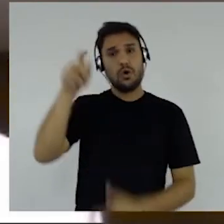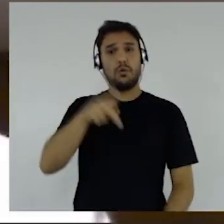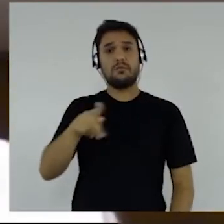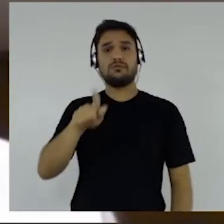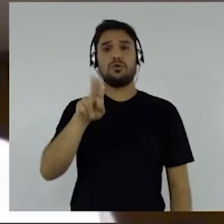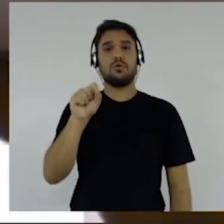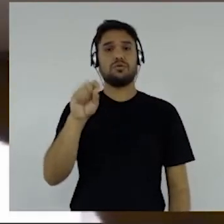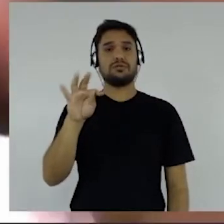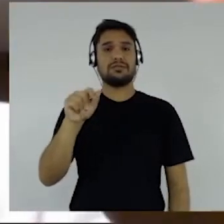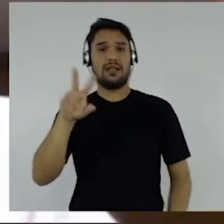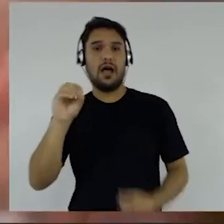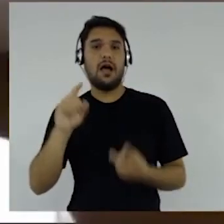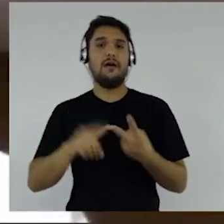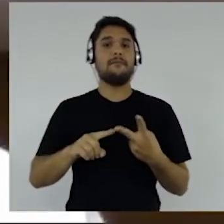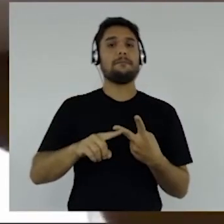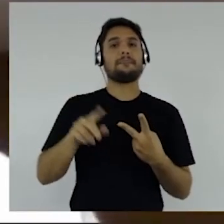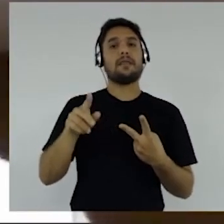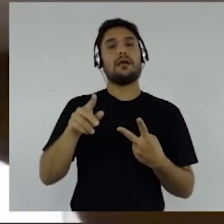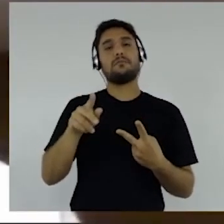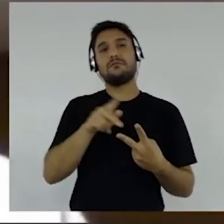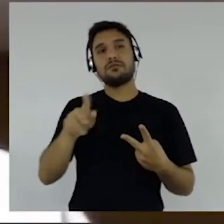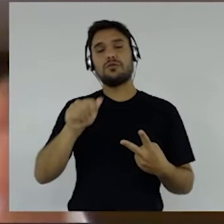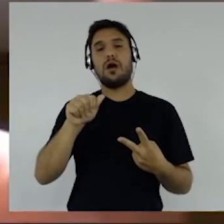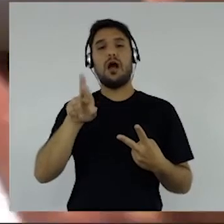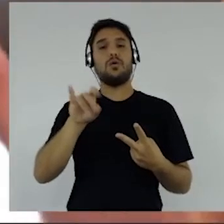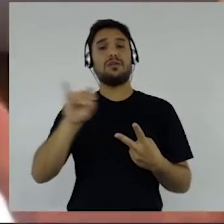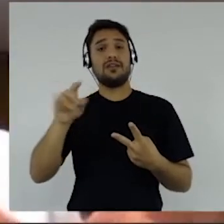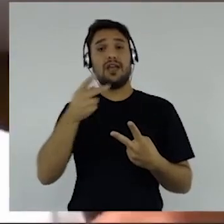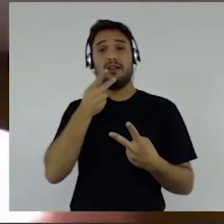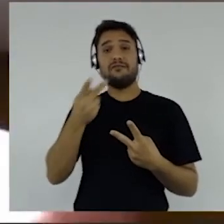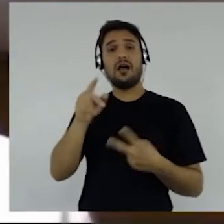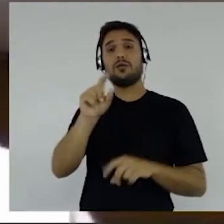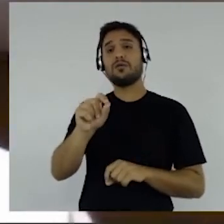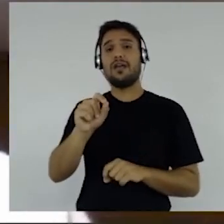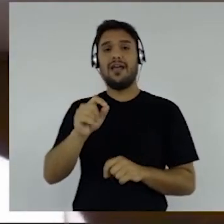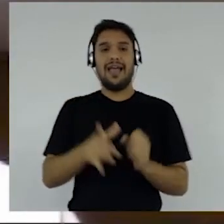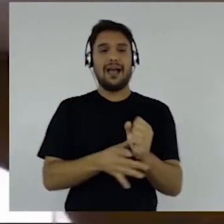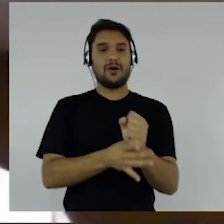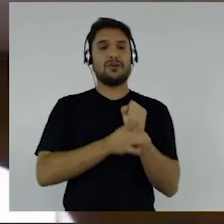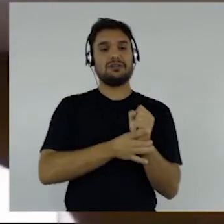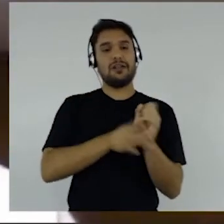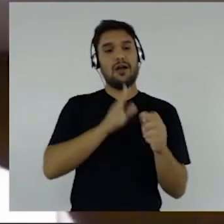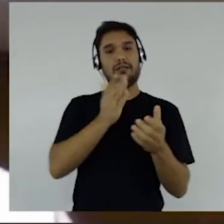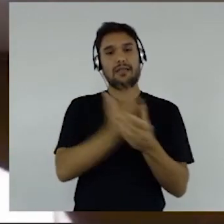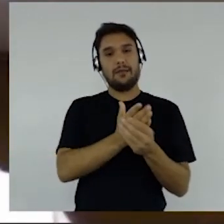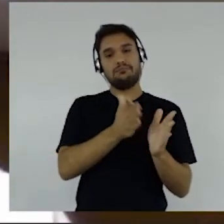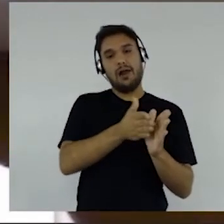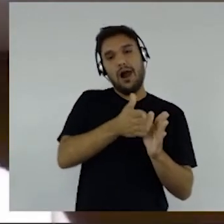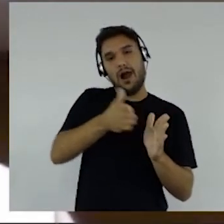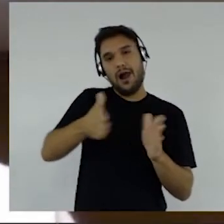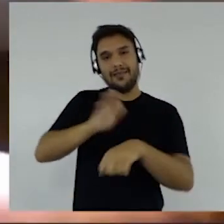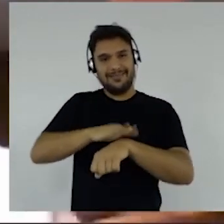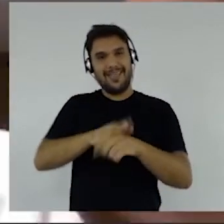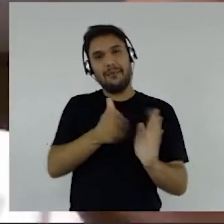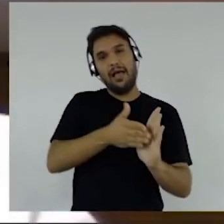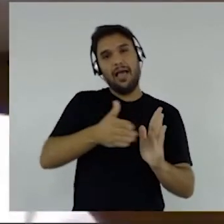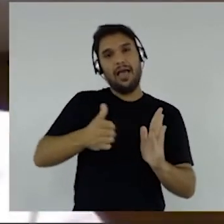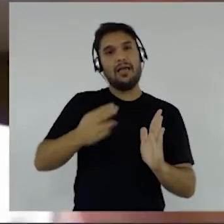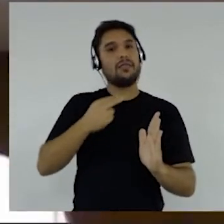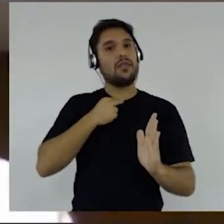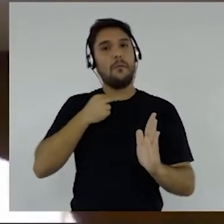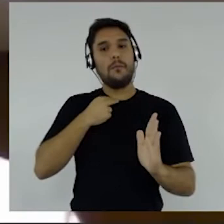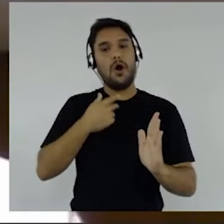Gustavo Badaró, como o professor Auri Lopes Júnior, que vão dizer que a garantia da razoável duração do processo, ela também não pode